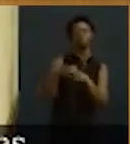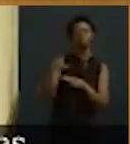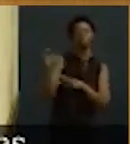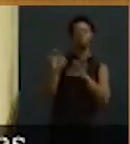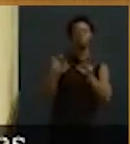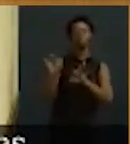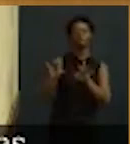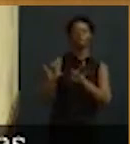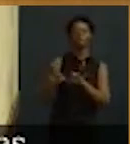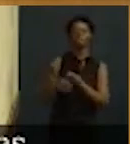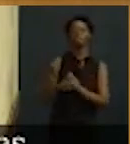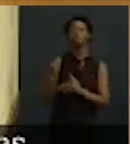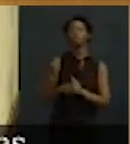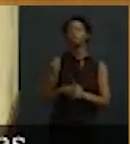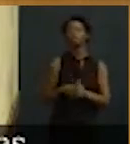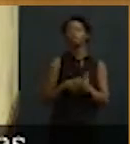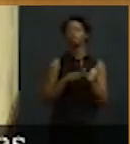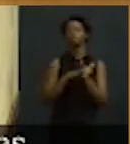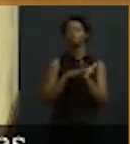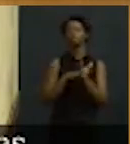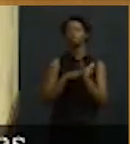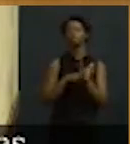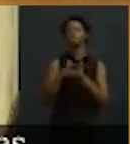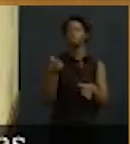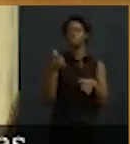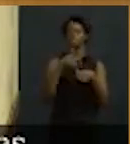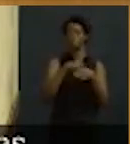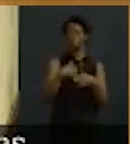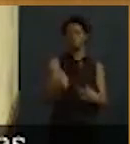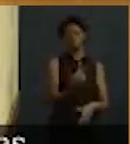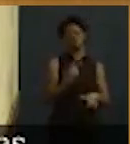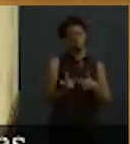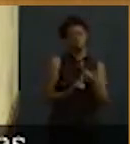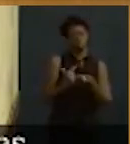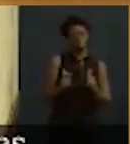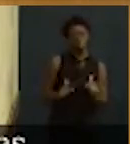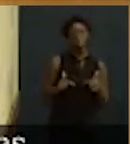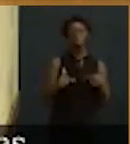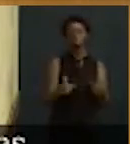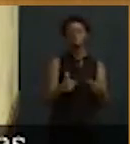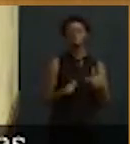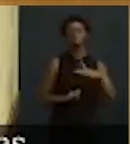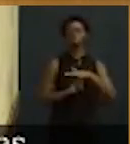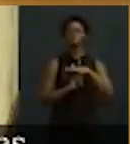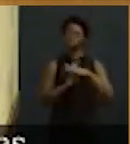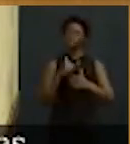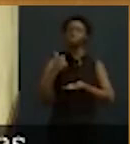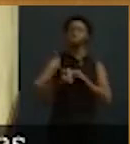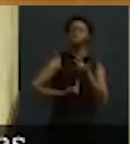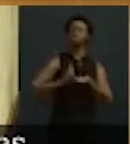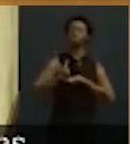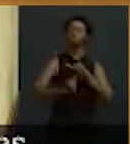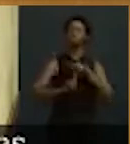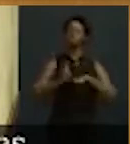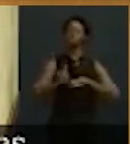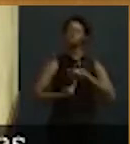de falsificação de gasolina. Então, veja, o Ministério Público está atuando. É uma instituição que atua